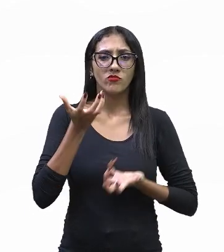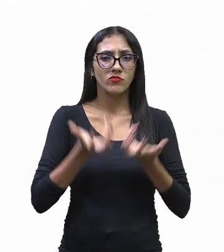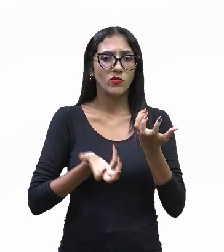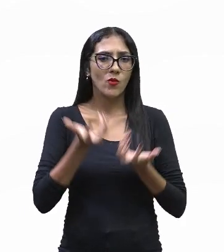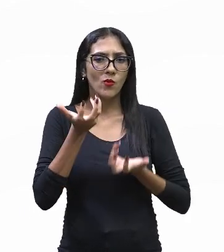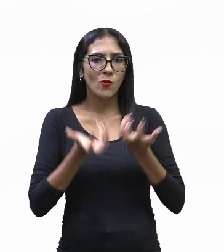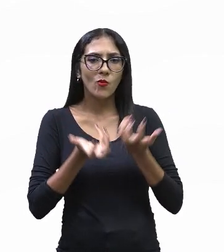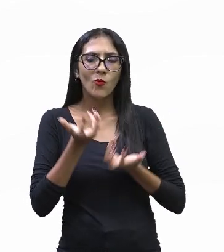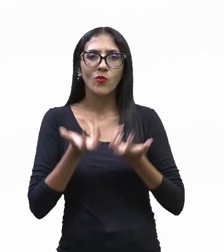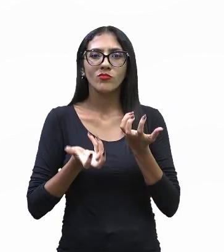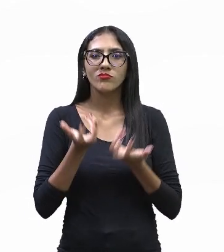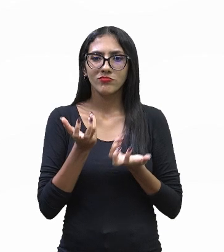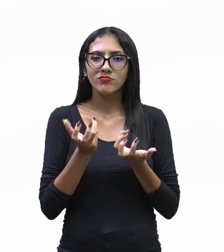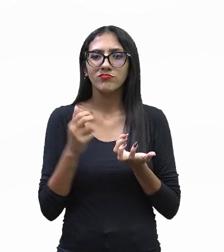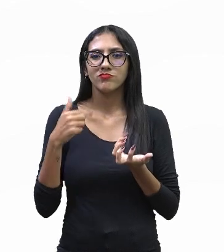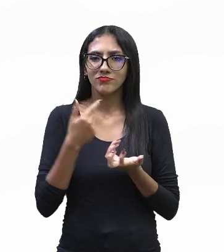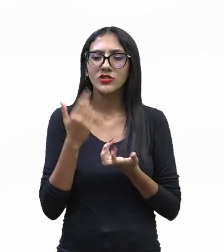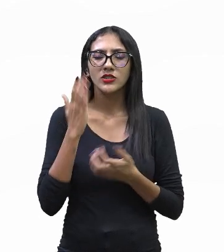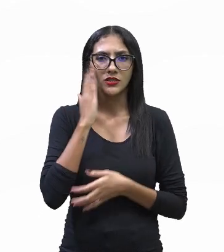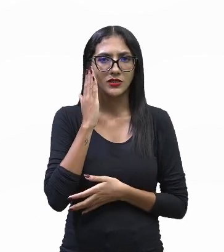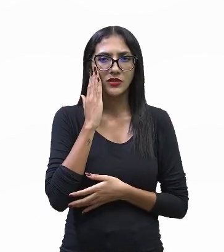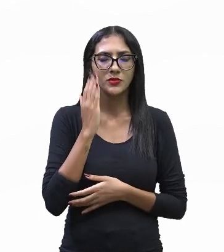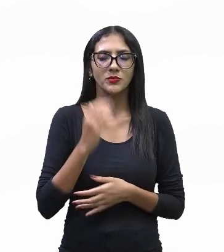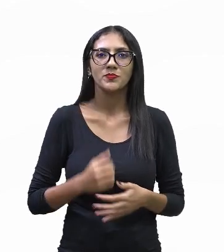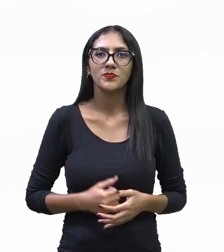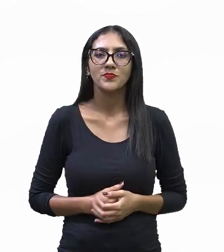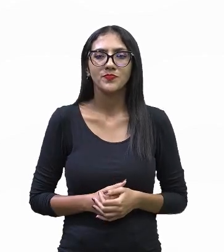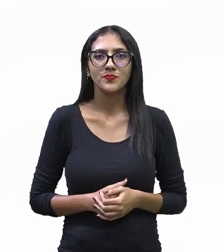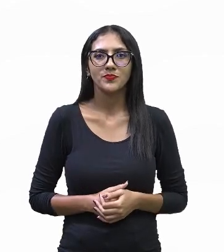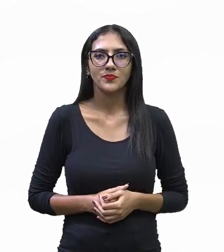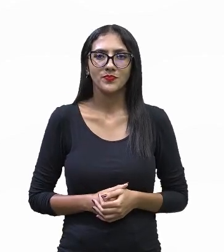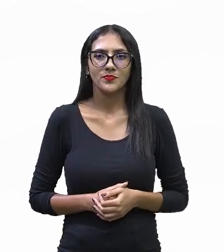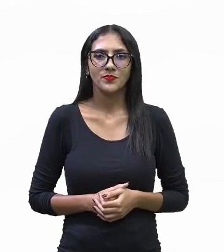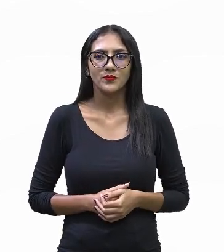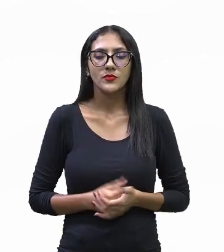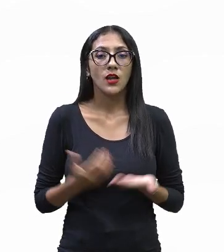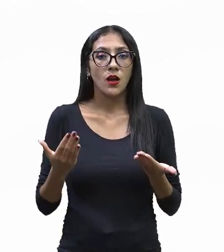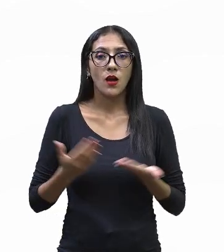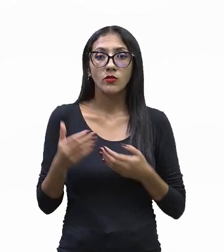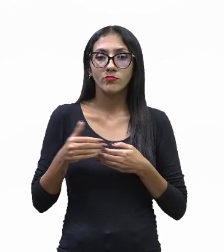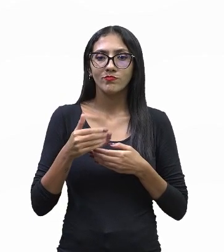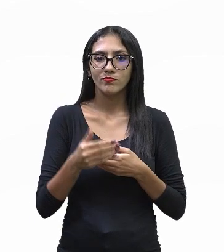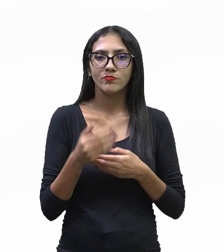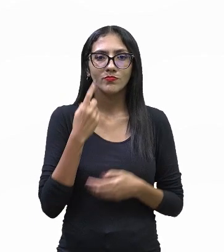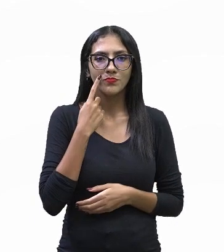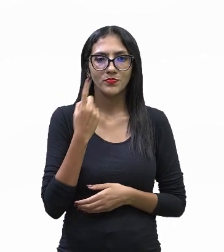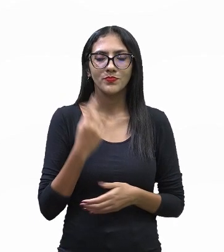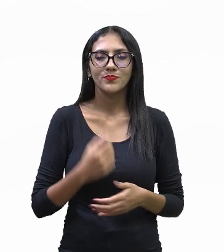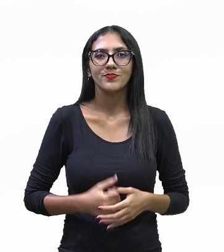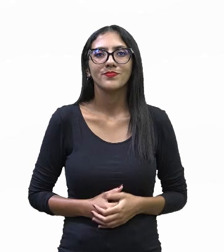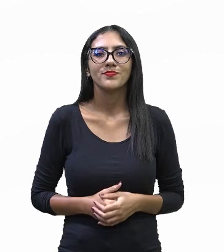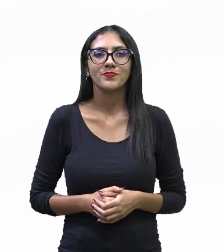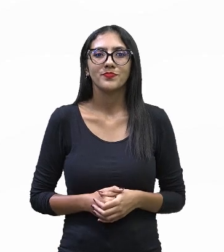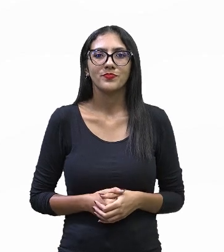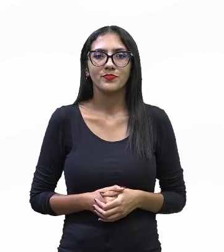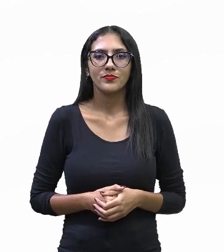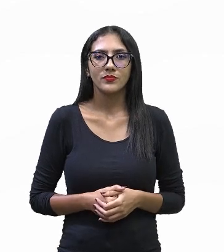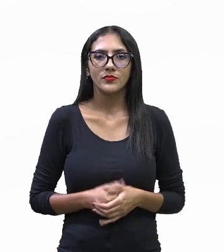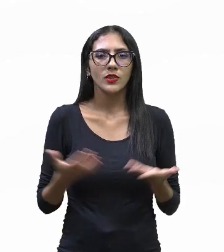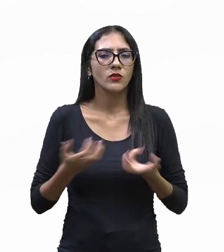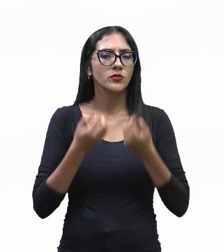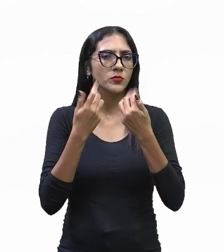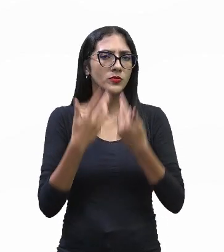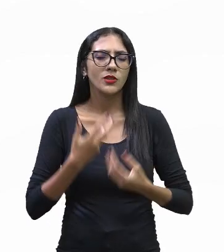observar bem essa emissão, tá? E aí agora a gente vai avançar um pouquinho. E se falar, né, do ciclo